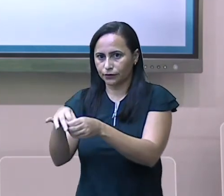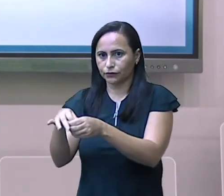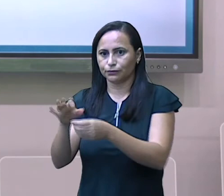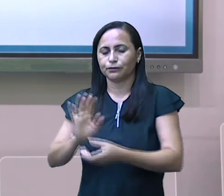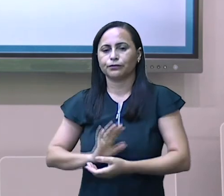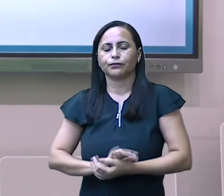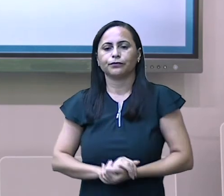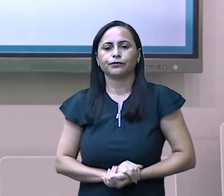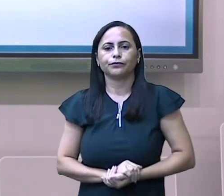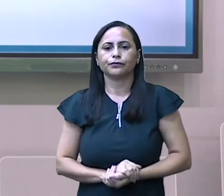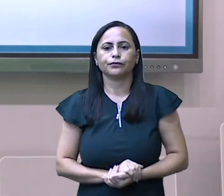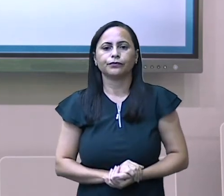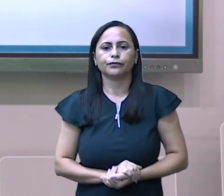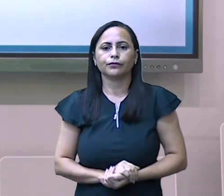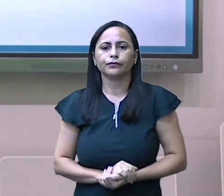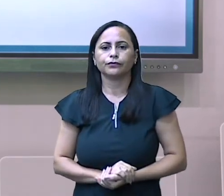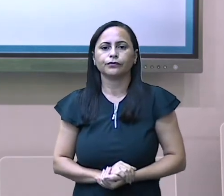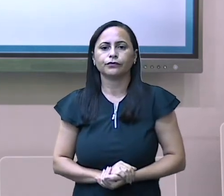solo umífero.